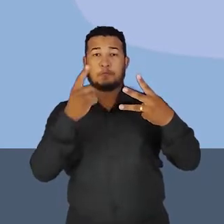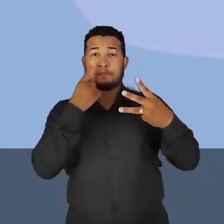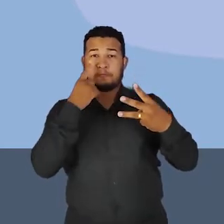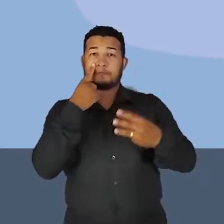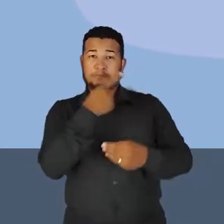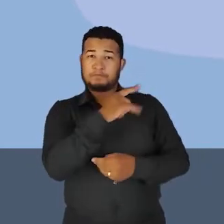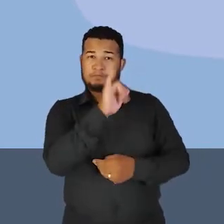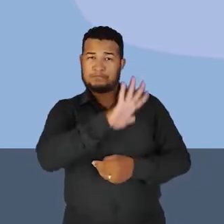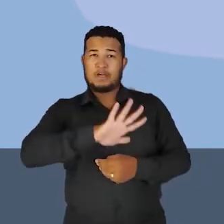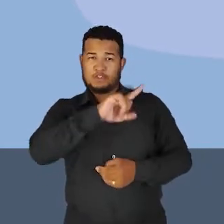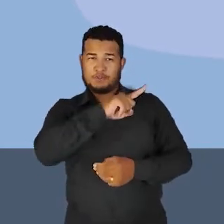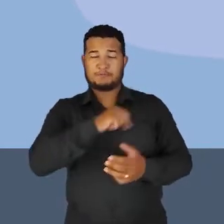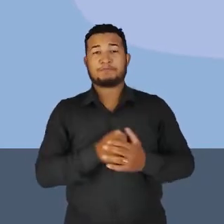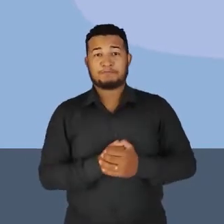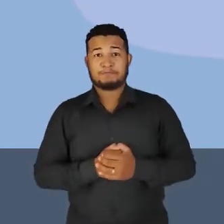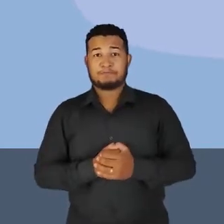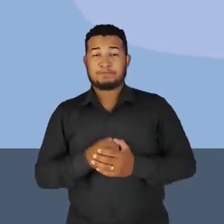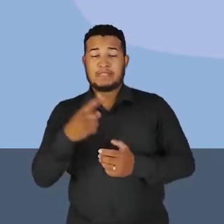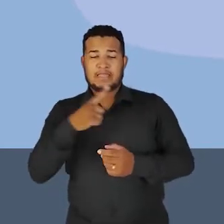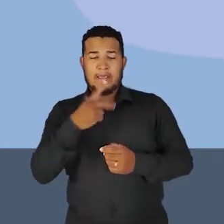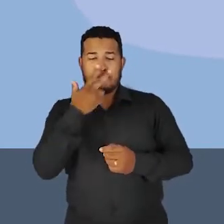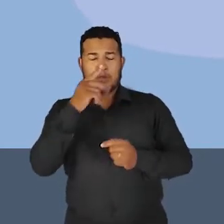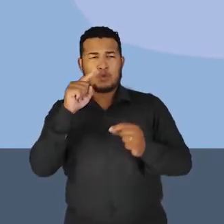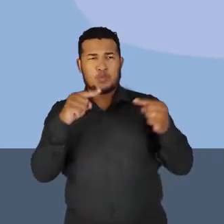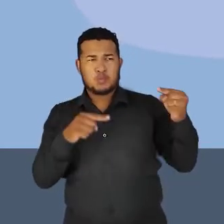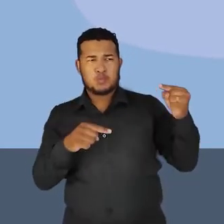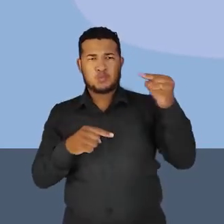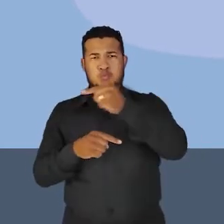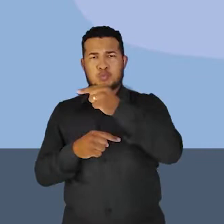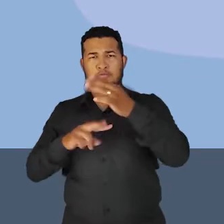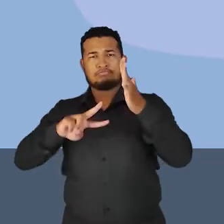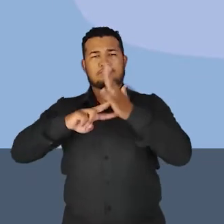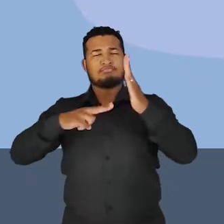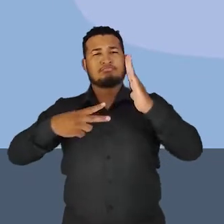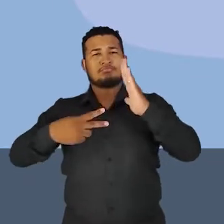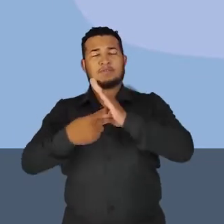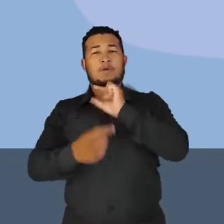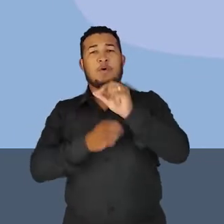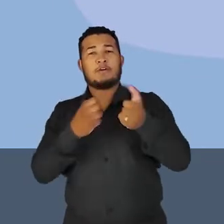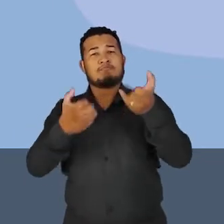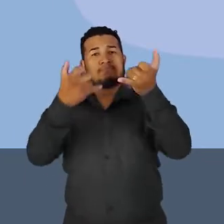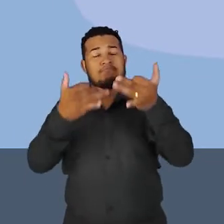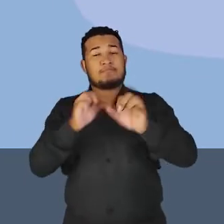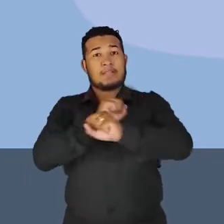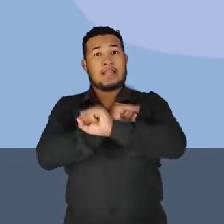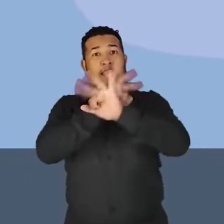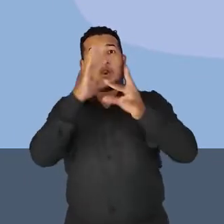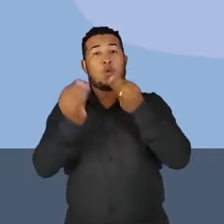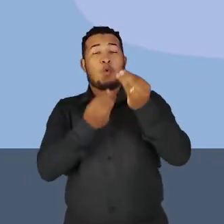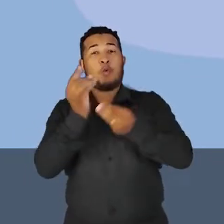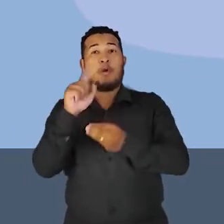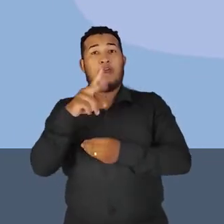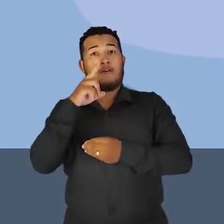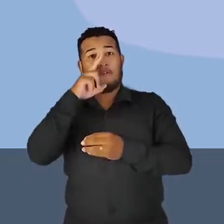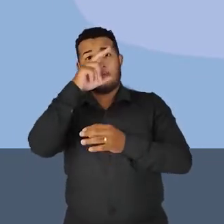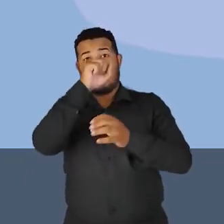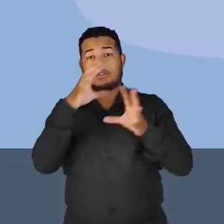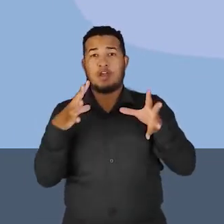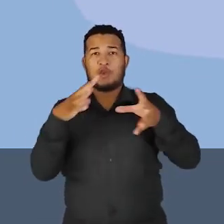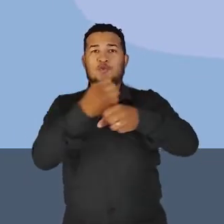sua direita. Essa flecha é a representação gráfica da nossa força